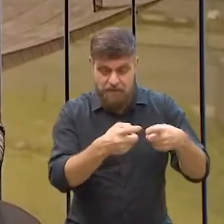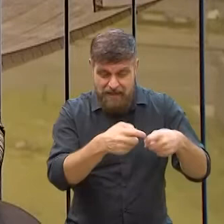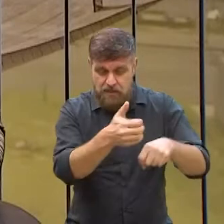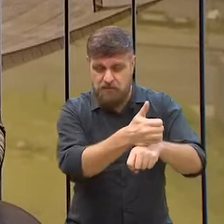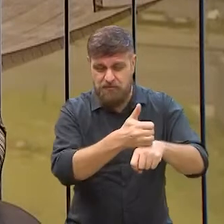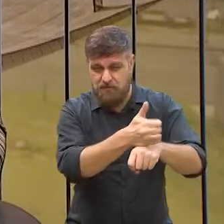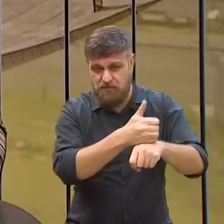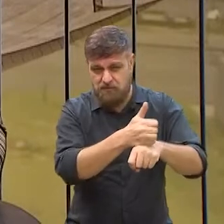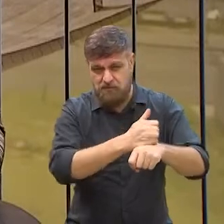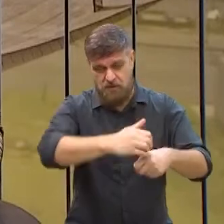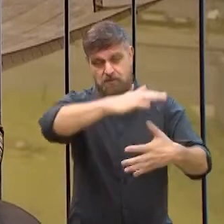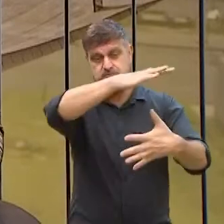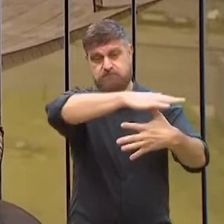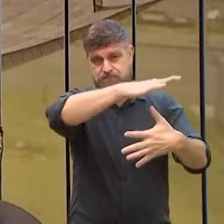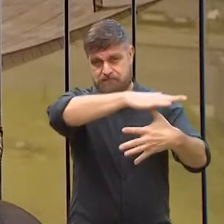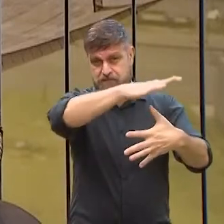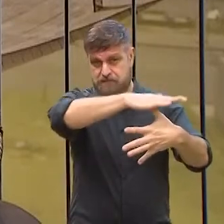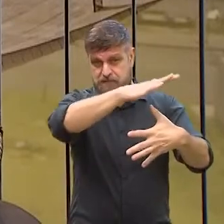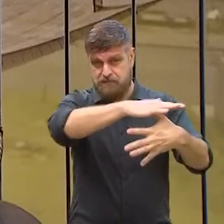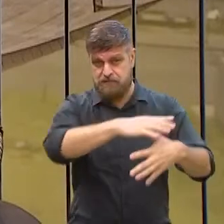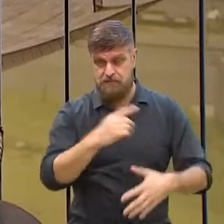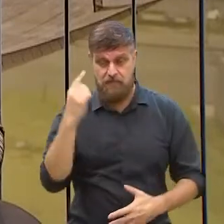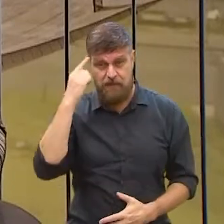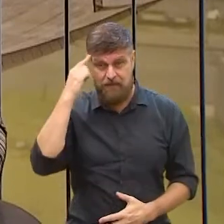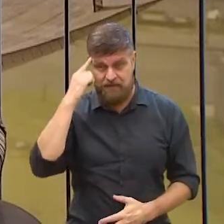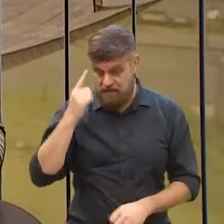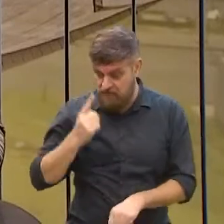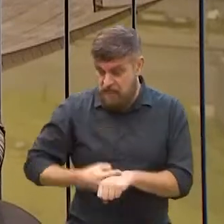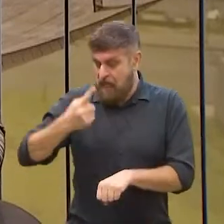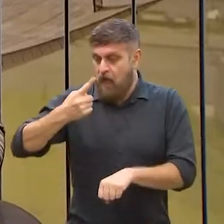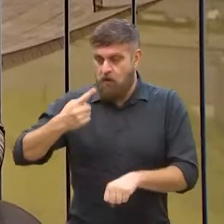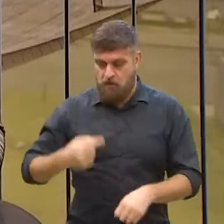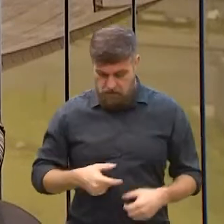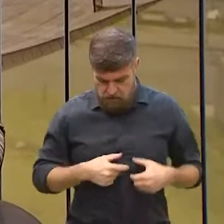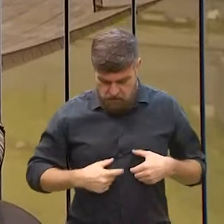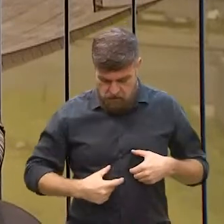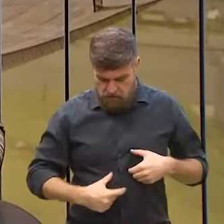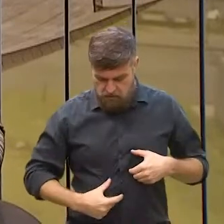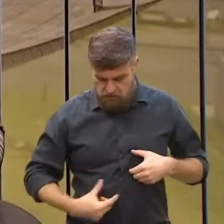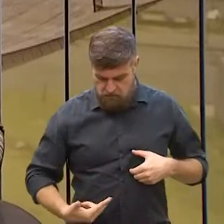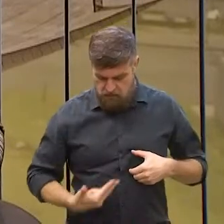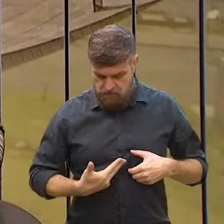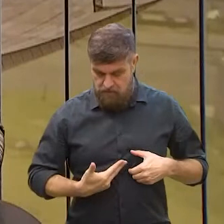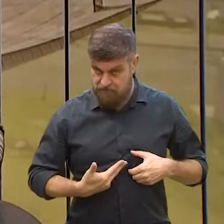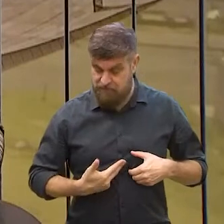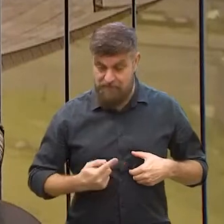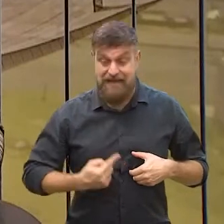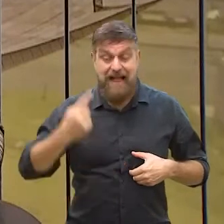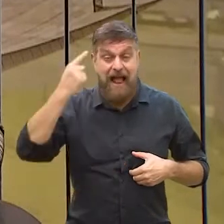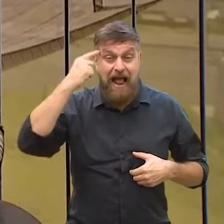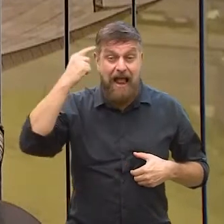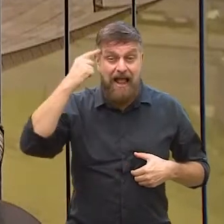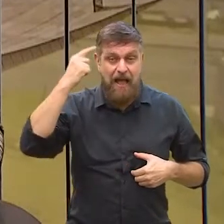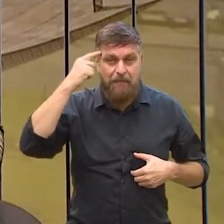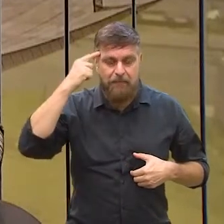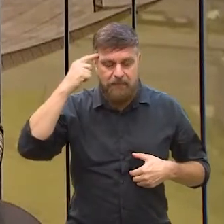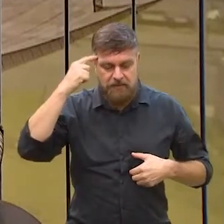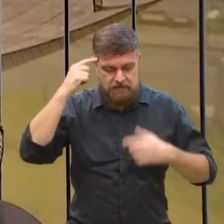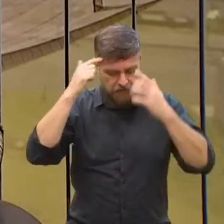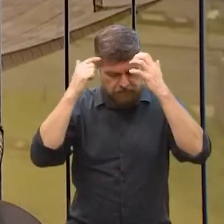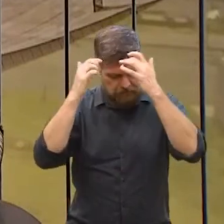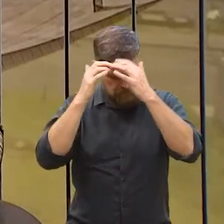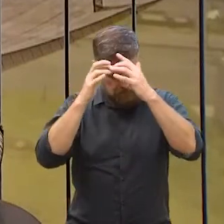profissional. Pensem que não vai ser operado o estômago e não só a cabeça. Trabalhe muito bem